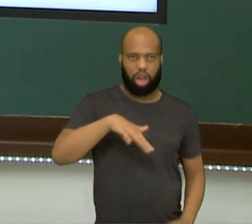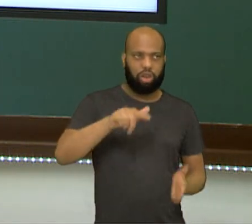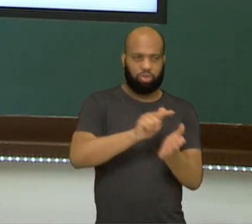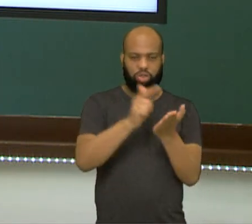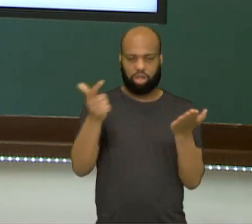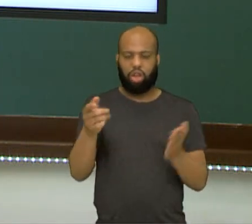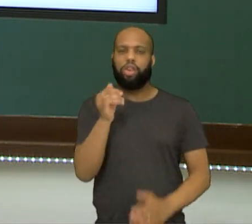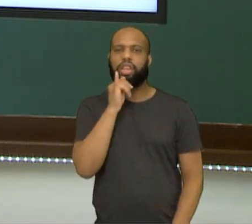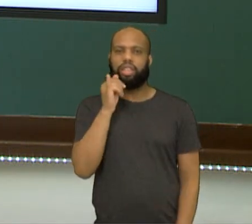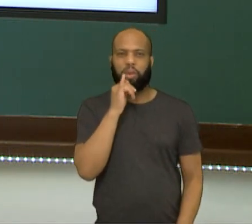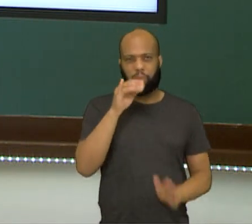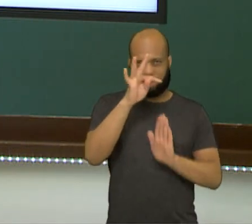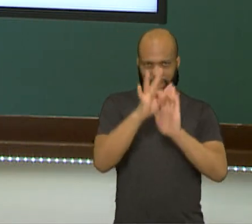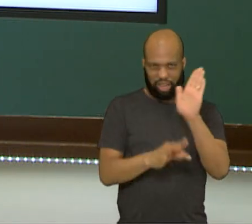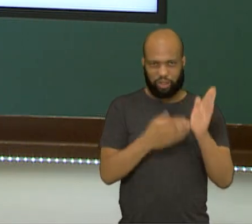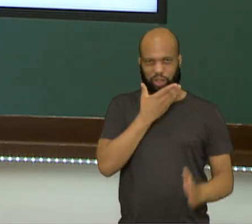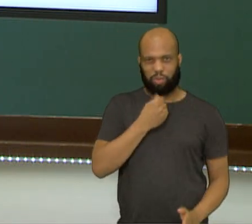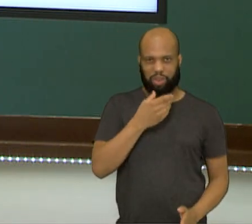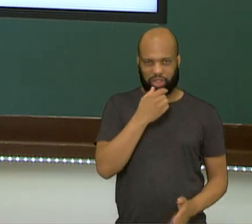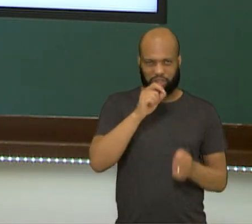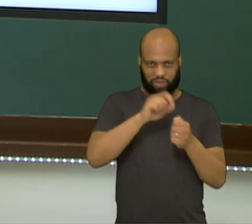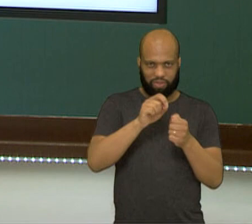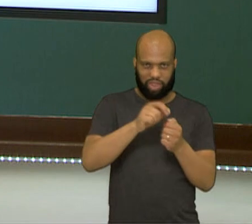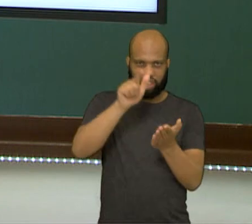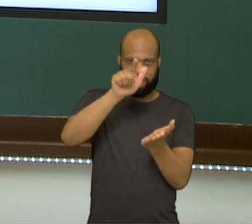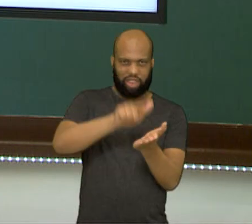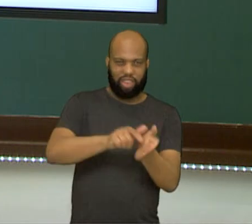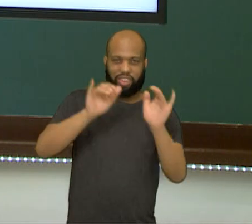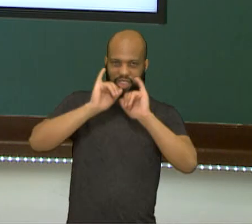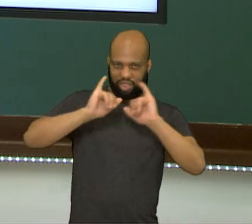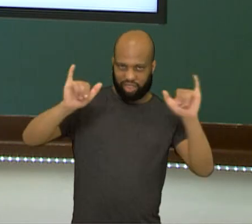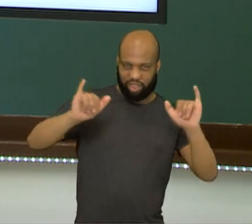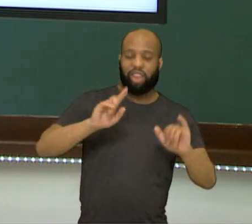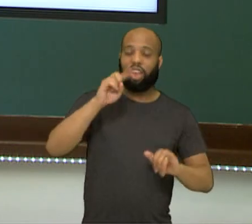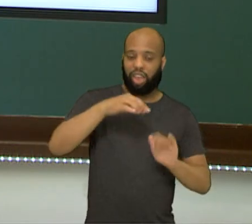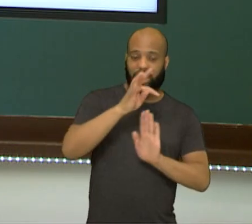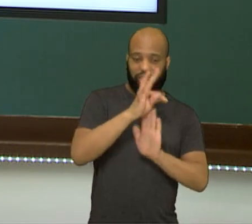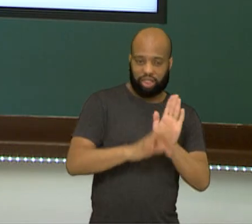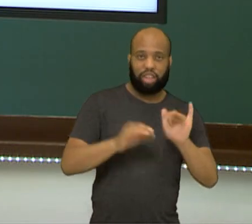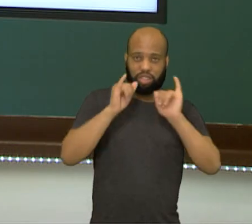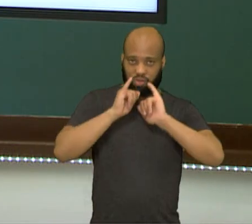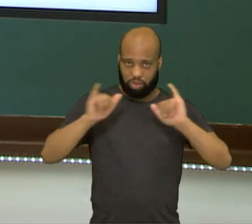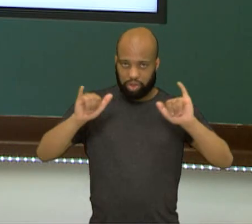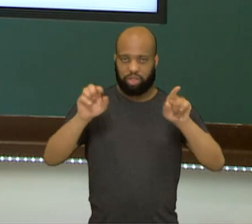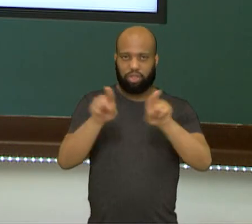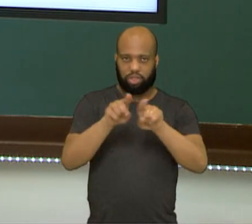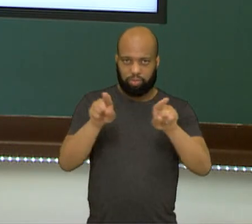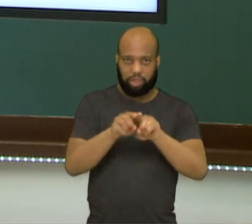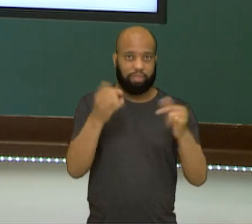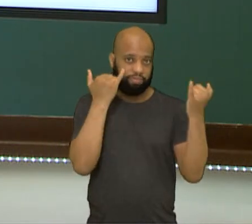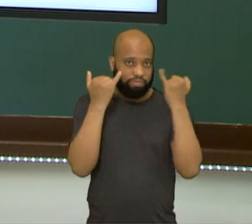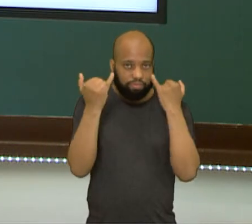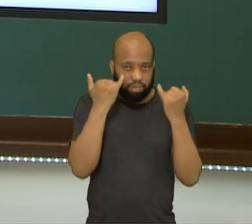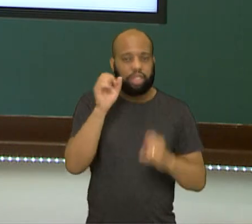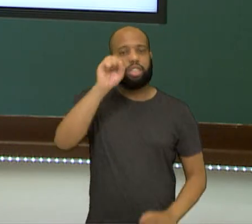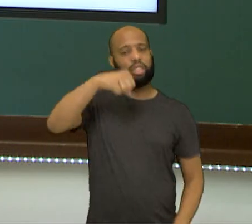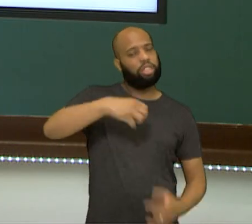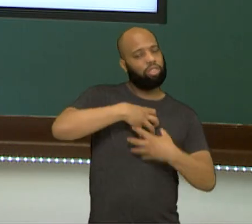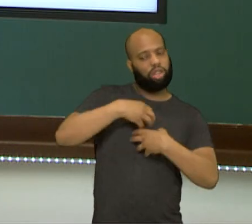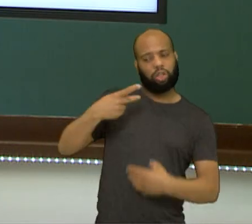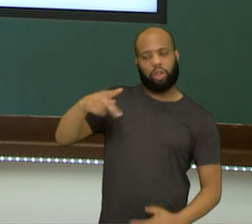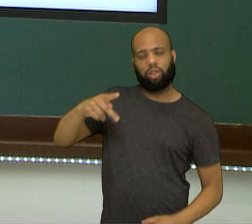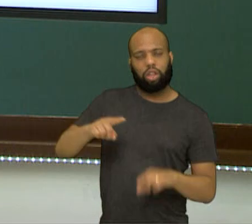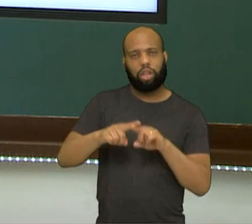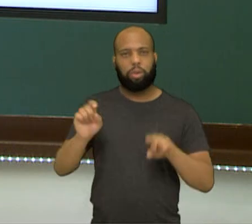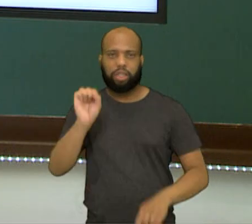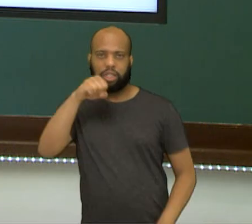Aquele texto que o Gabrielzinho colocou no início da aula, que ele viu ali, ele é um texto informativo, da maneira dele, mas ele é um texto